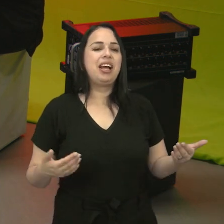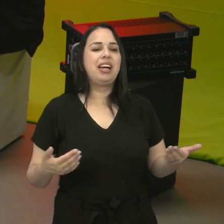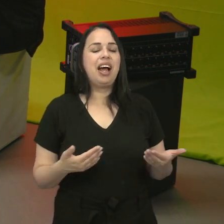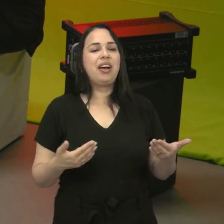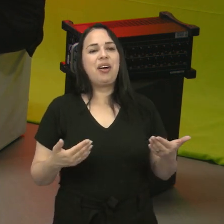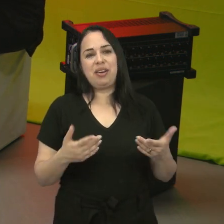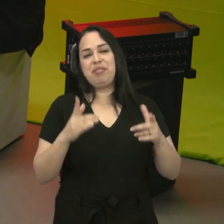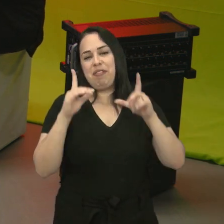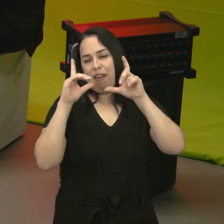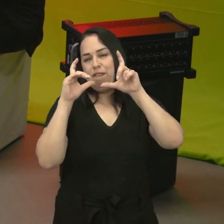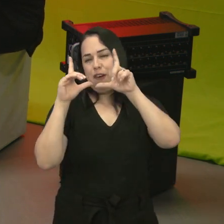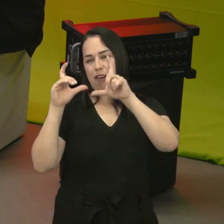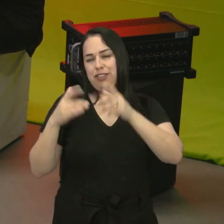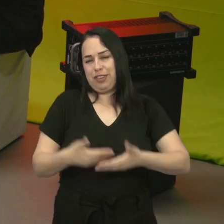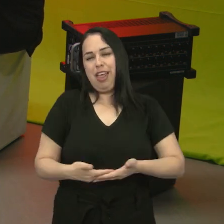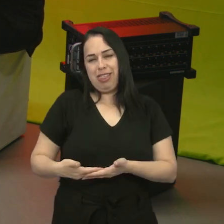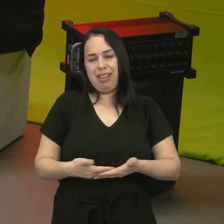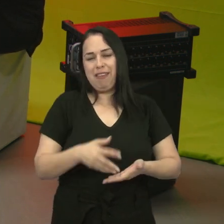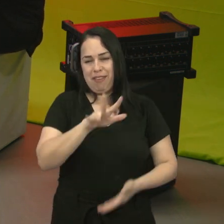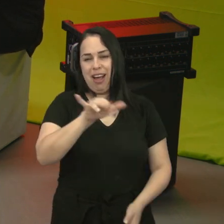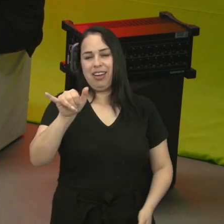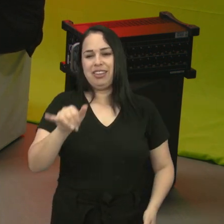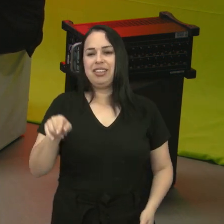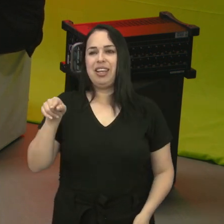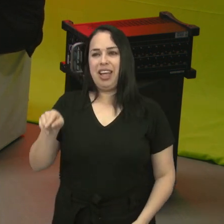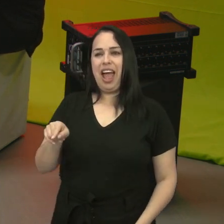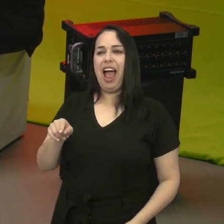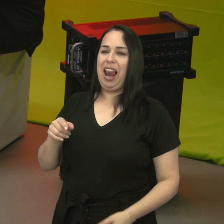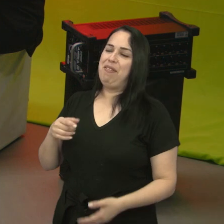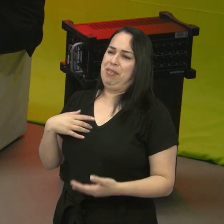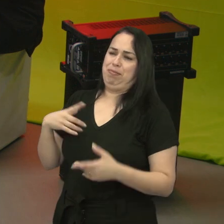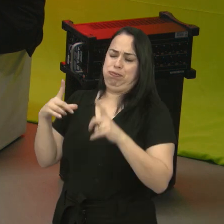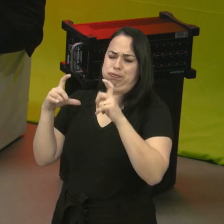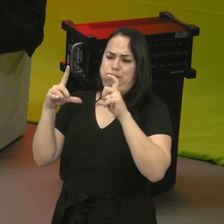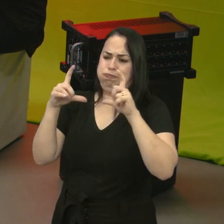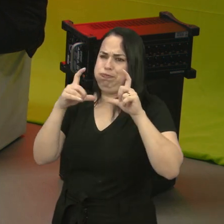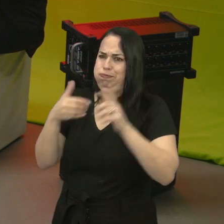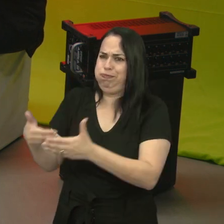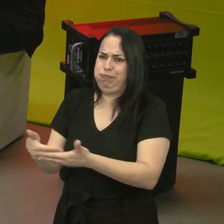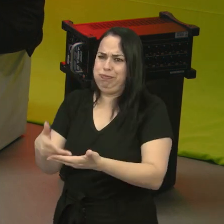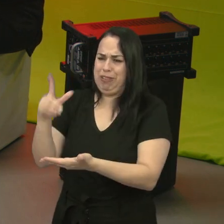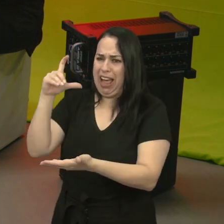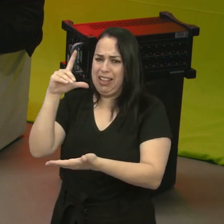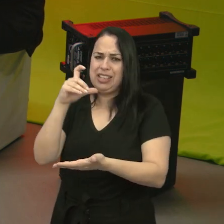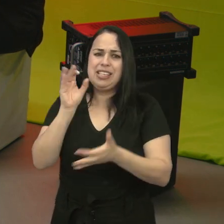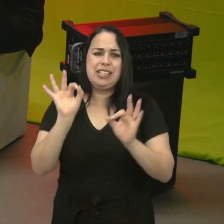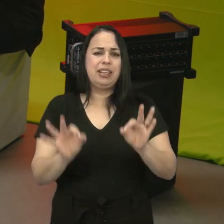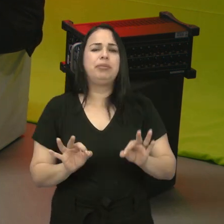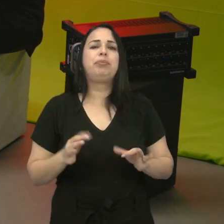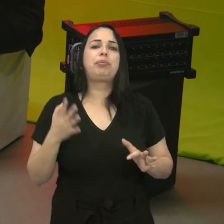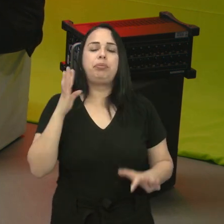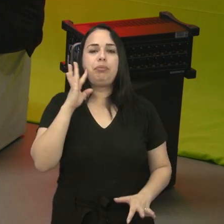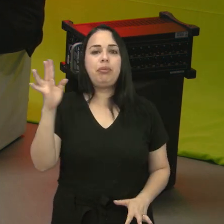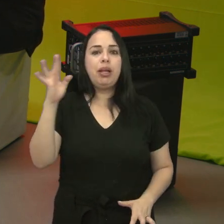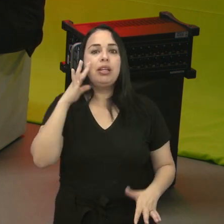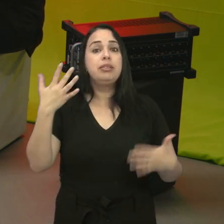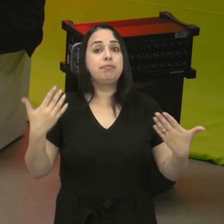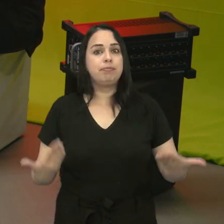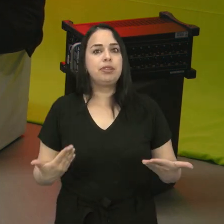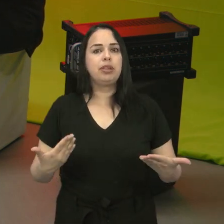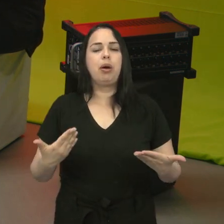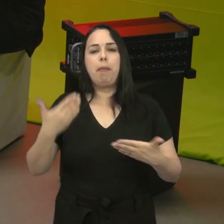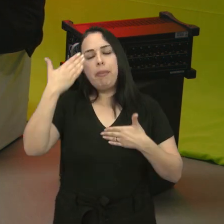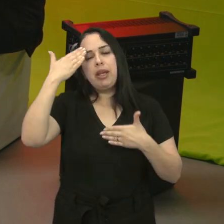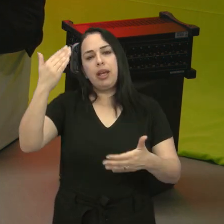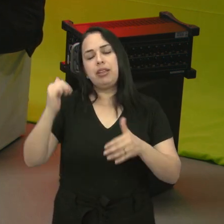gente vai ver muitas fotos da Zaya. Sim. Nossa, essa é a menina que ela mais vai ser fotografada. Fotografada, né? Eu imagino. Com certeza. E muito obrigada mesmo, Nadine.